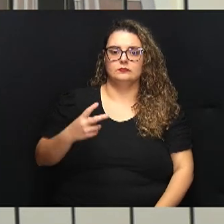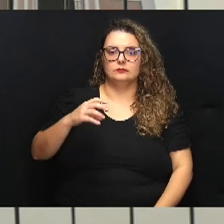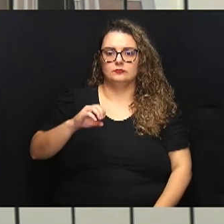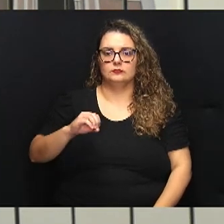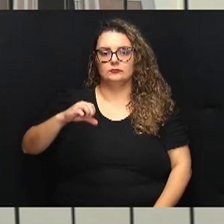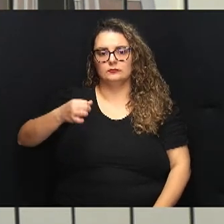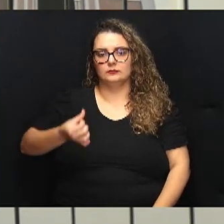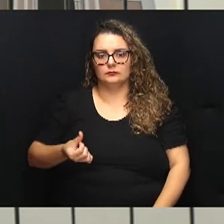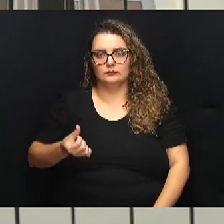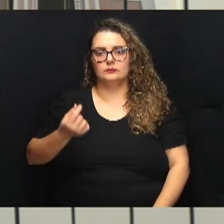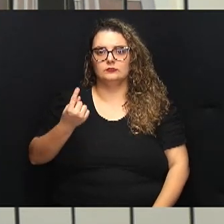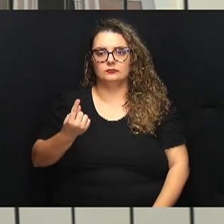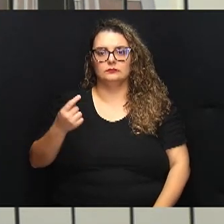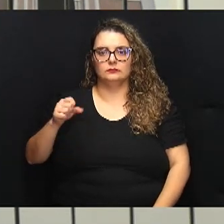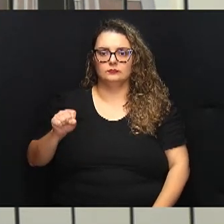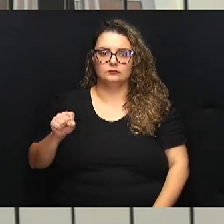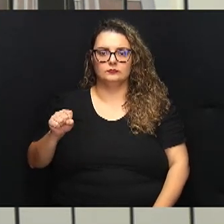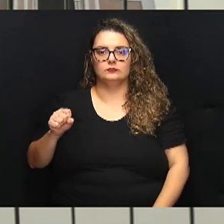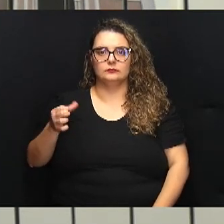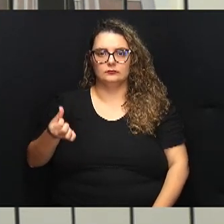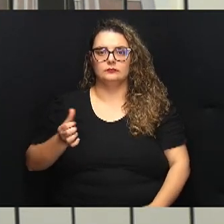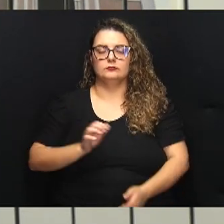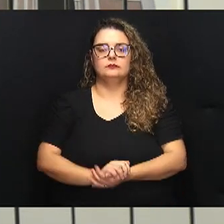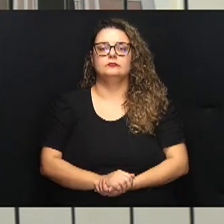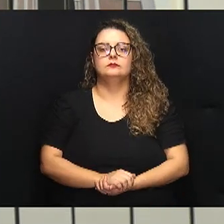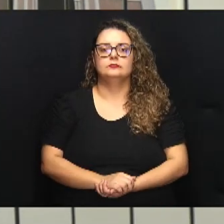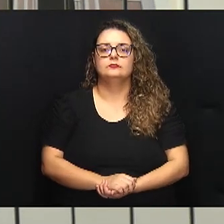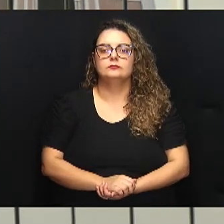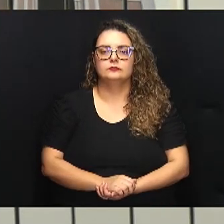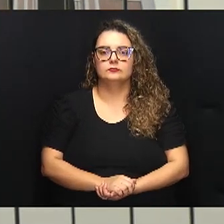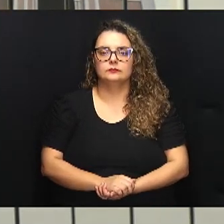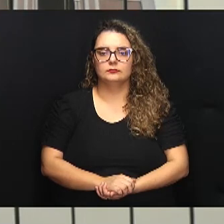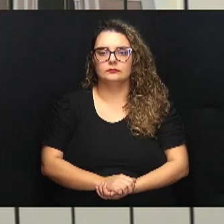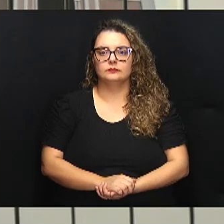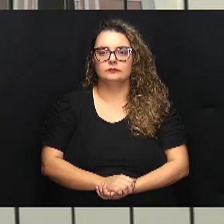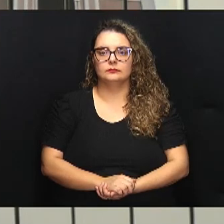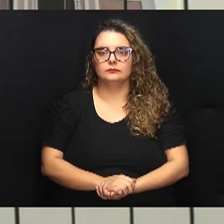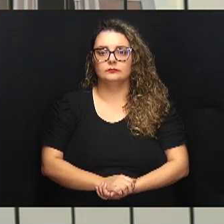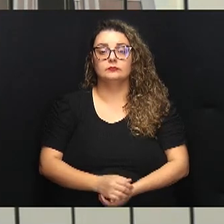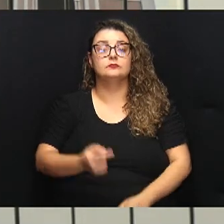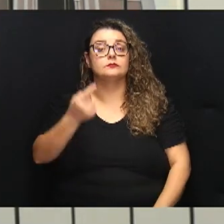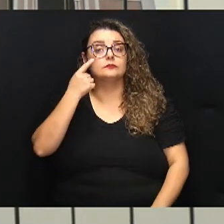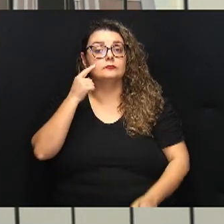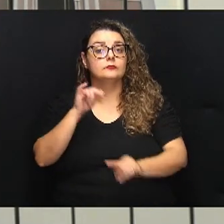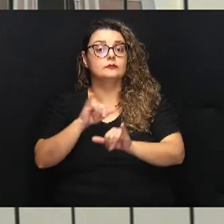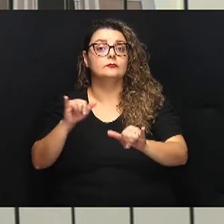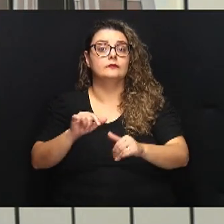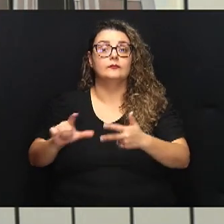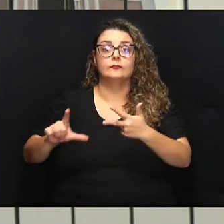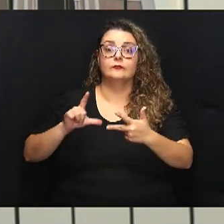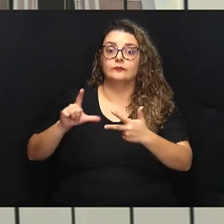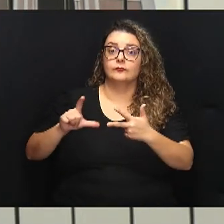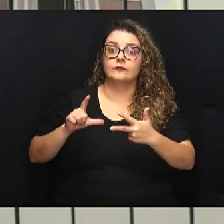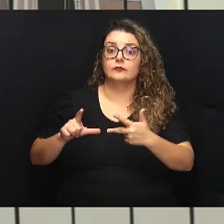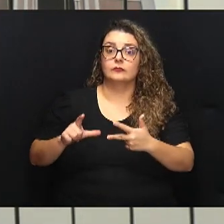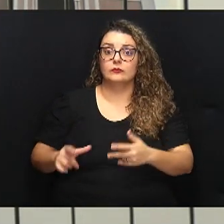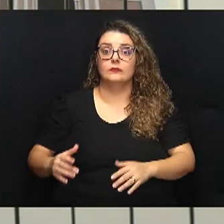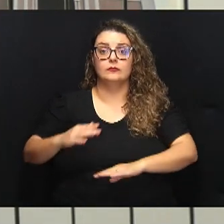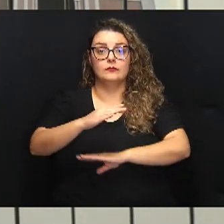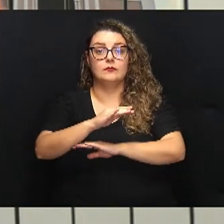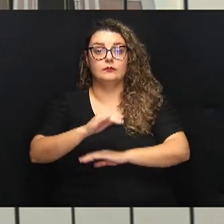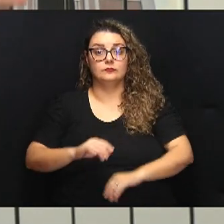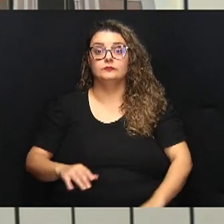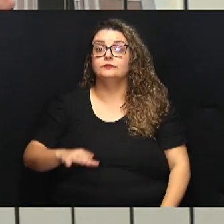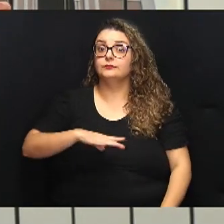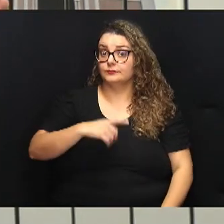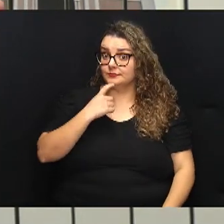9972-06186. O telefone está aqui embaixo da sua tela. Bom, hora das notícias do Legislativo. A Câmara de Campinas vai